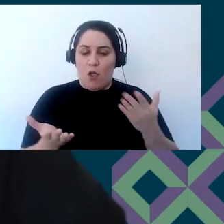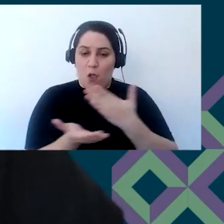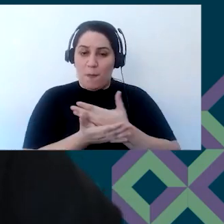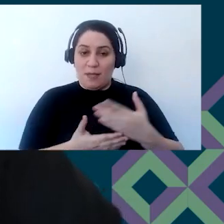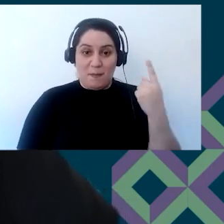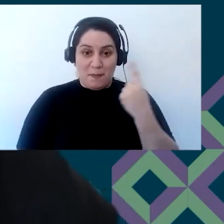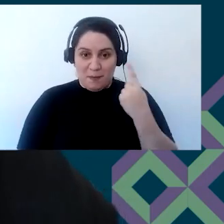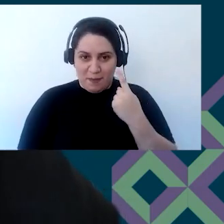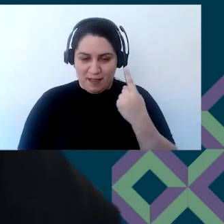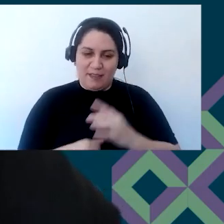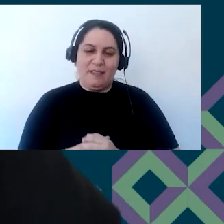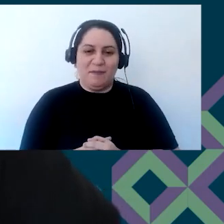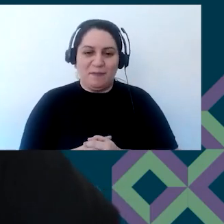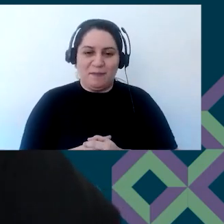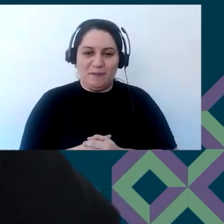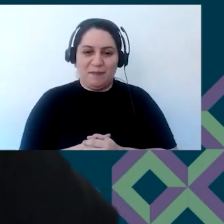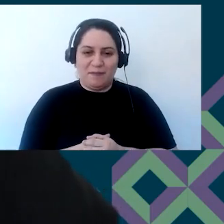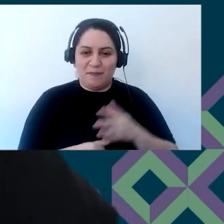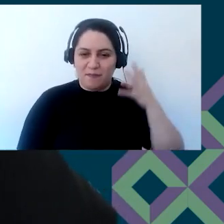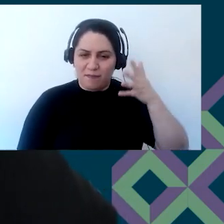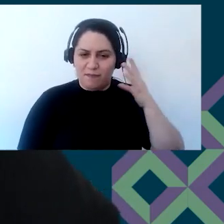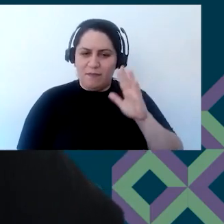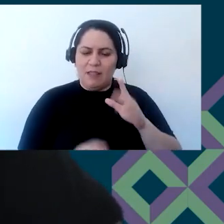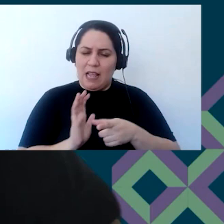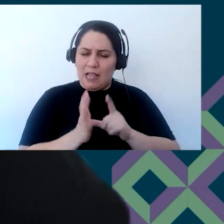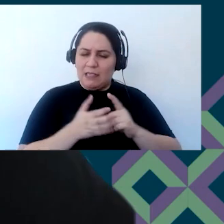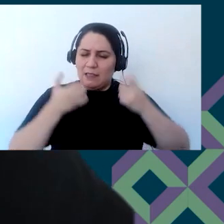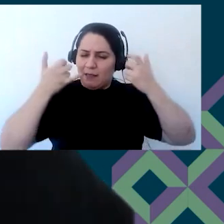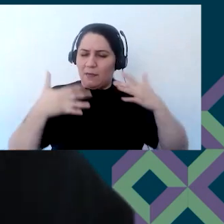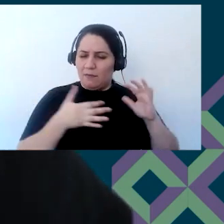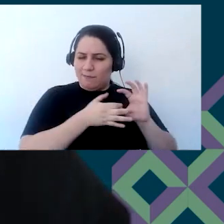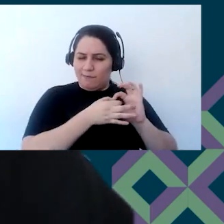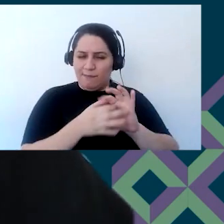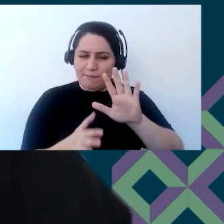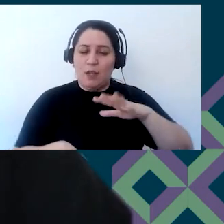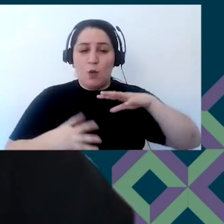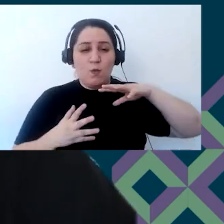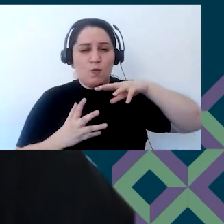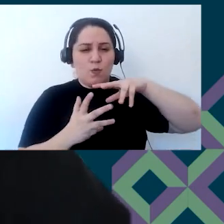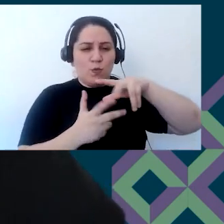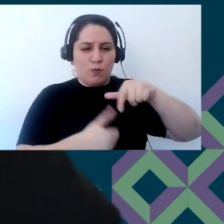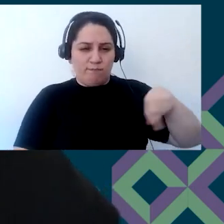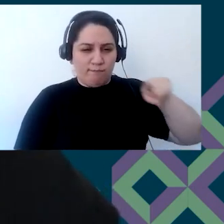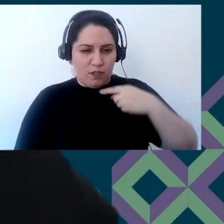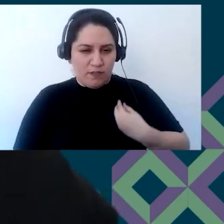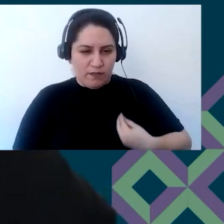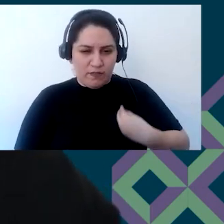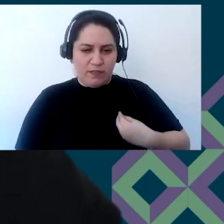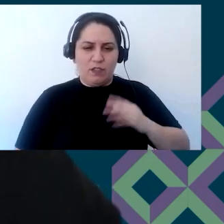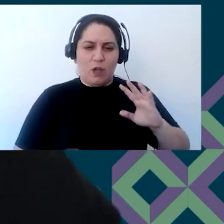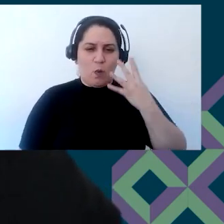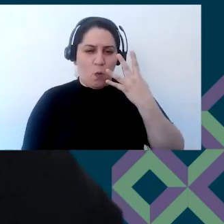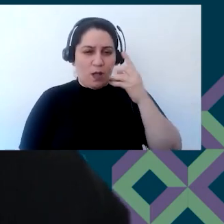aqui. Antes, um pouquinho de contexto, né? No mundo que a gente está vivendo, cerca de